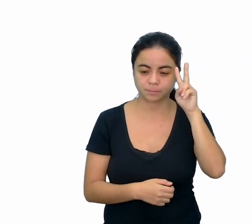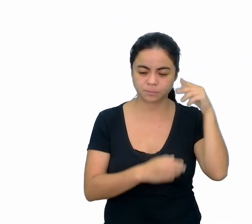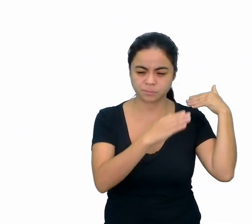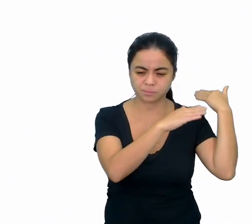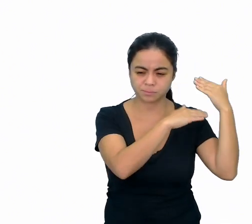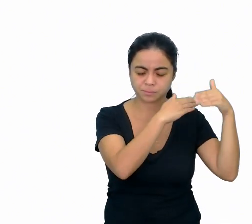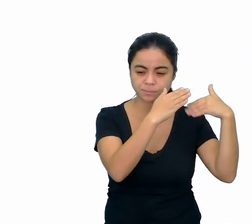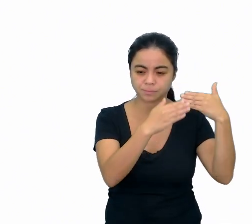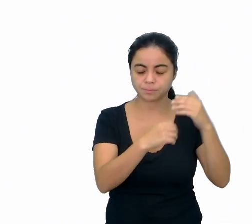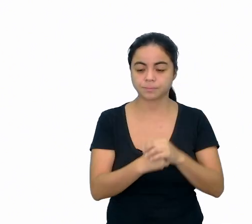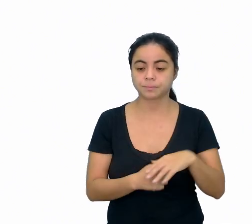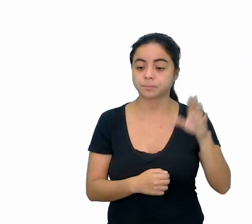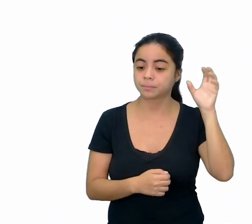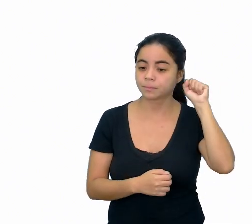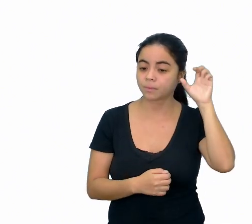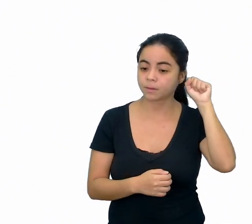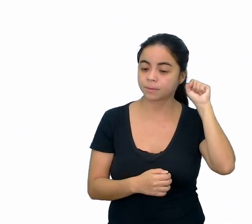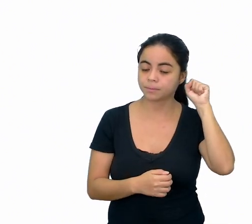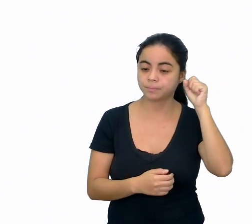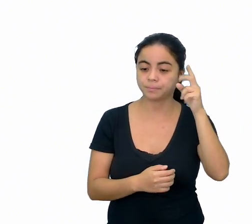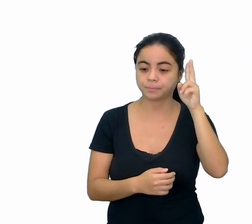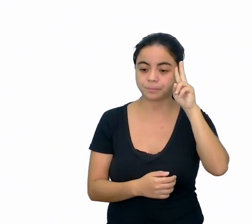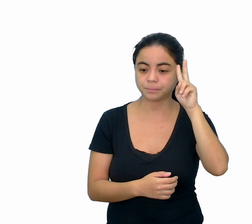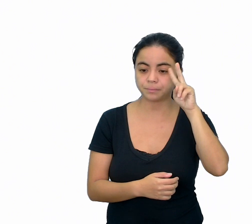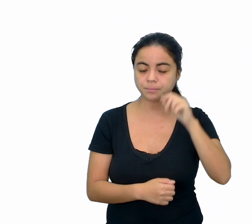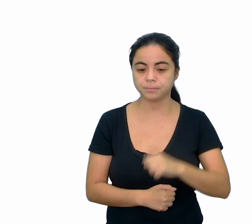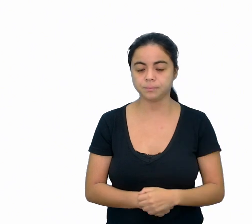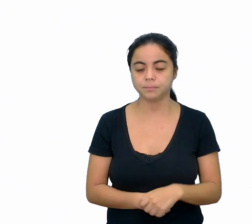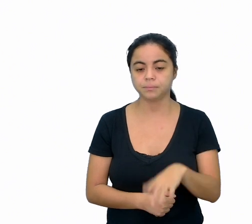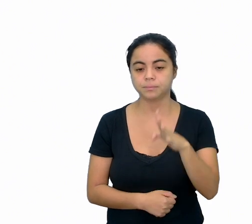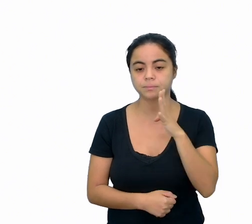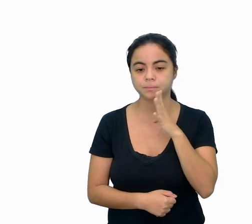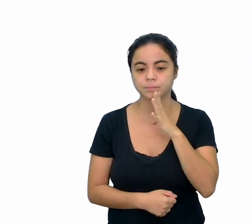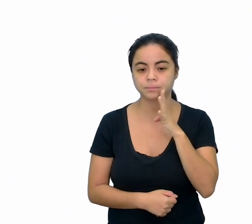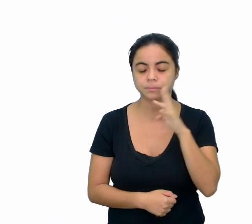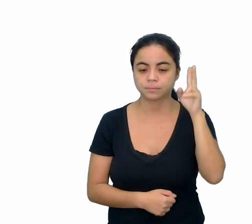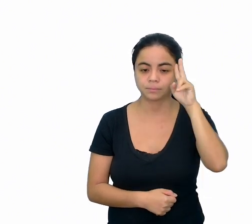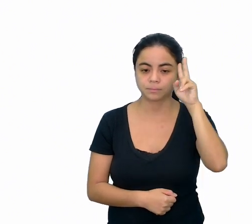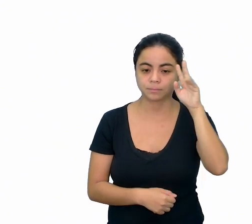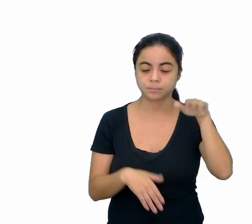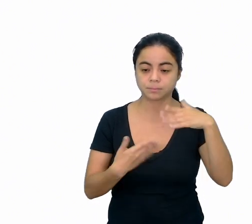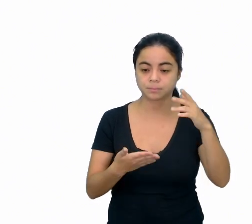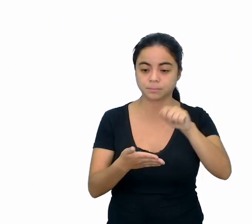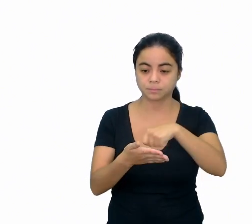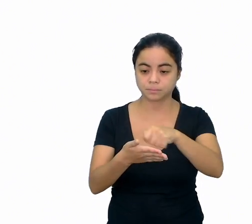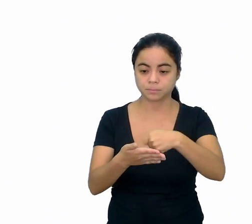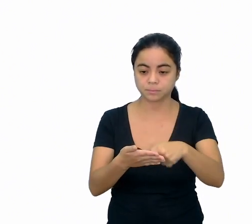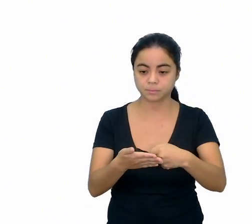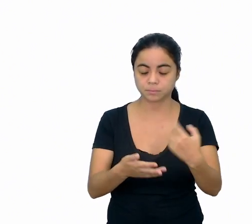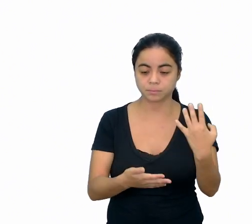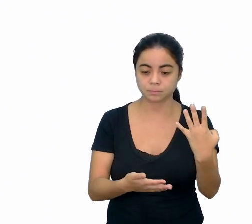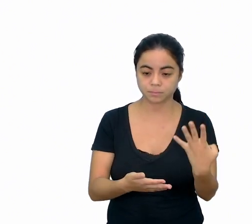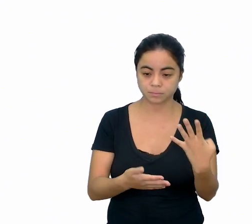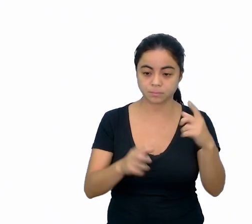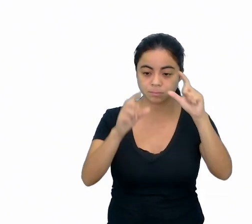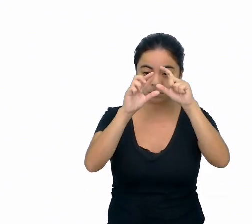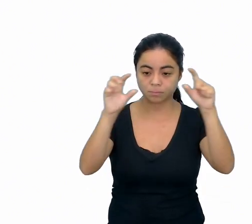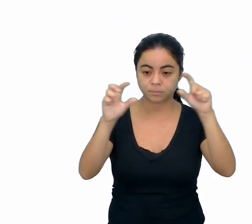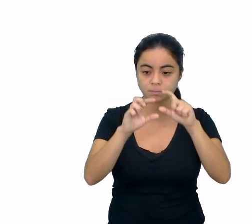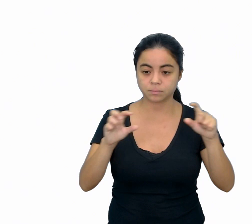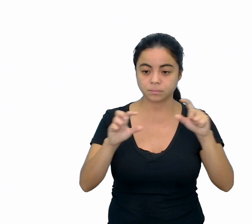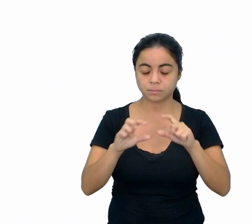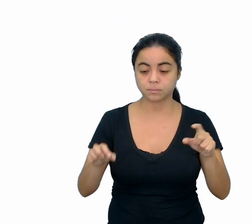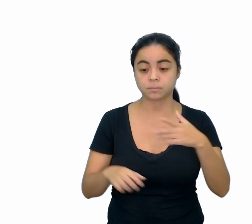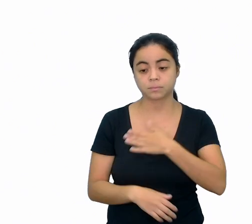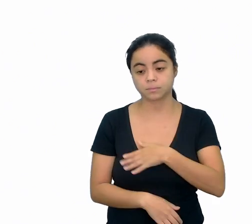uma história, conhecerão alguns autores e escreverão 4 títulos de contos de que